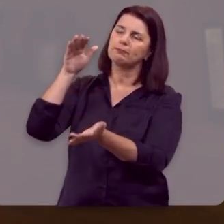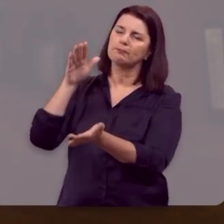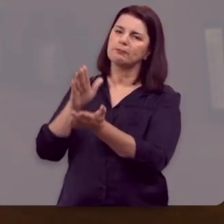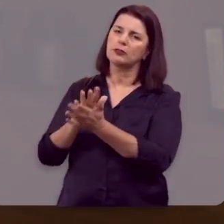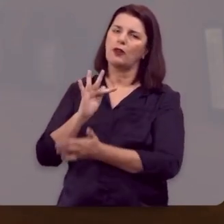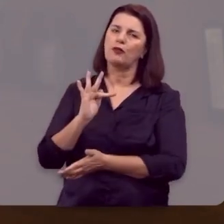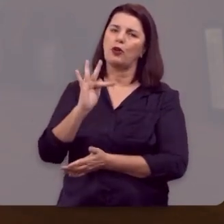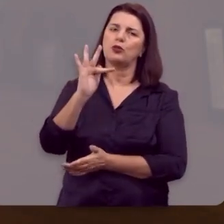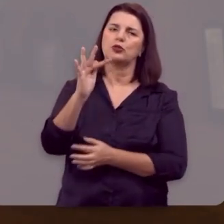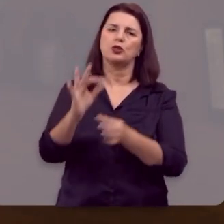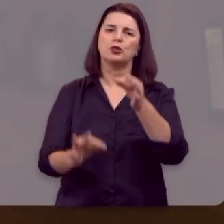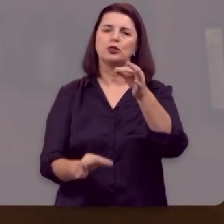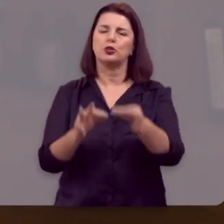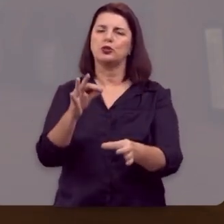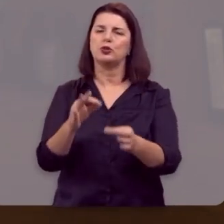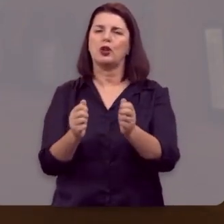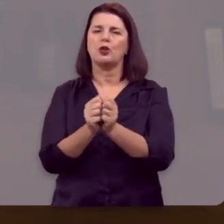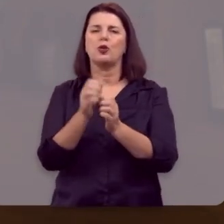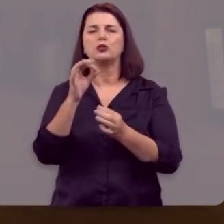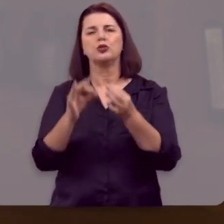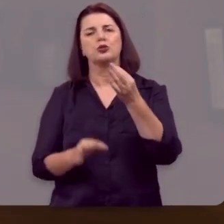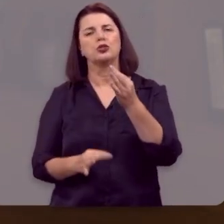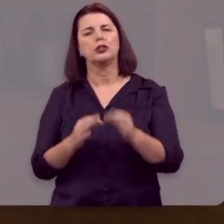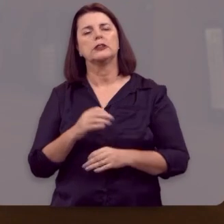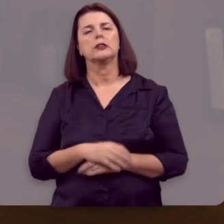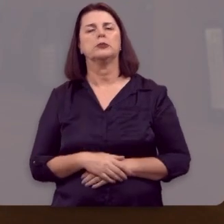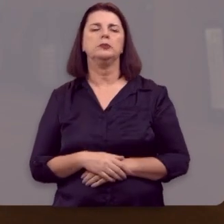ao reto juiz, que julgará com justiça.